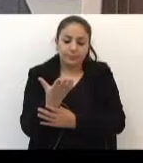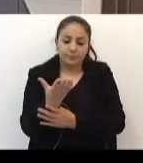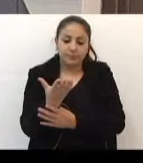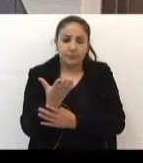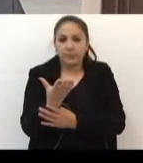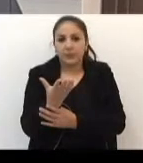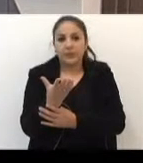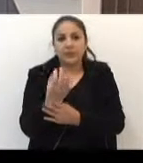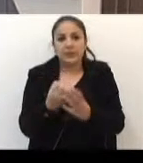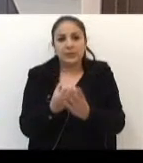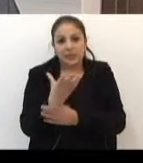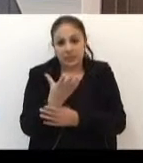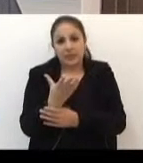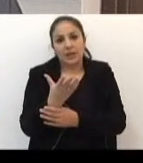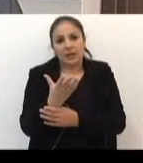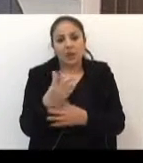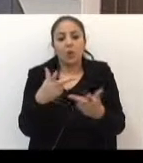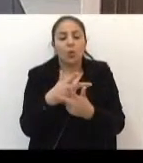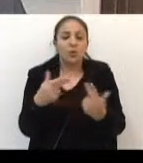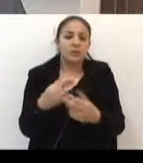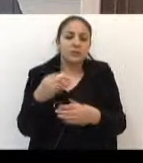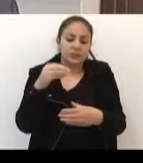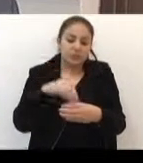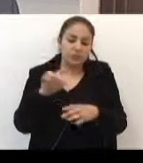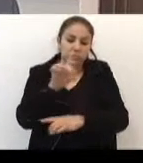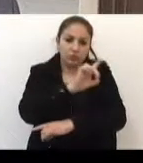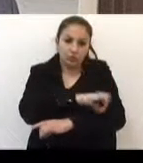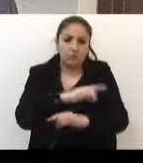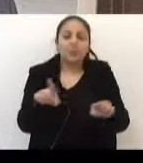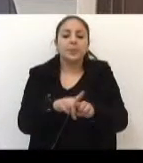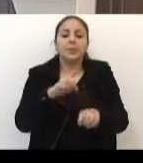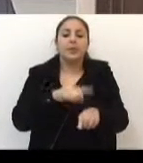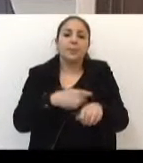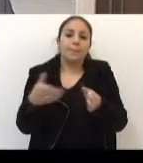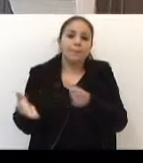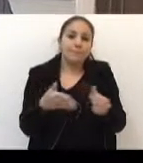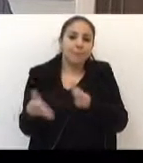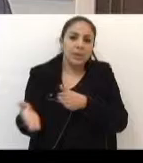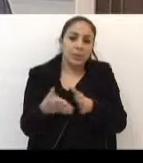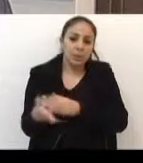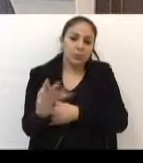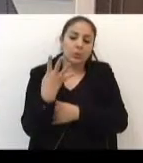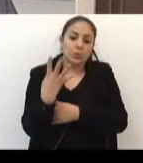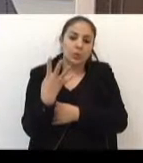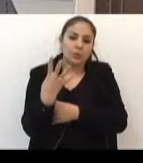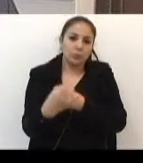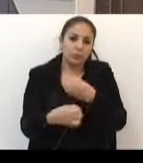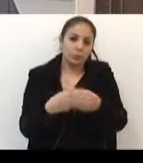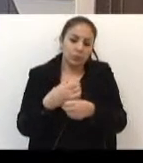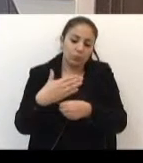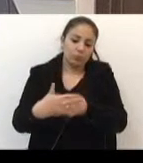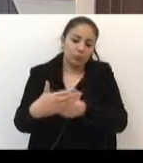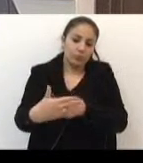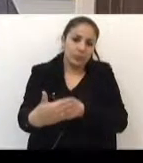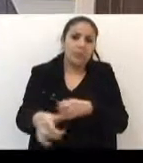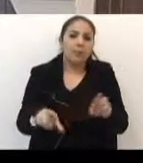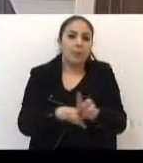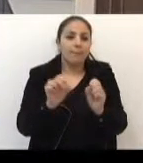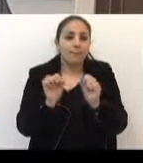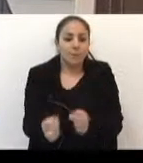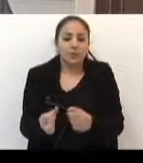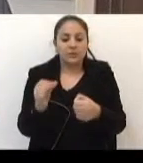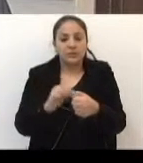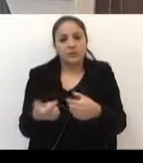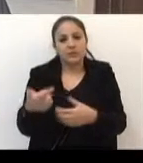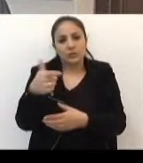efeitos a partir daquela data. Ele tem um período de vigência por 4 anos e poderá ser renovado por